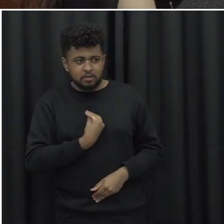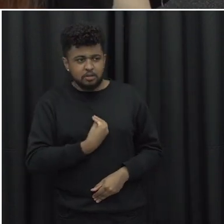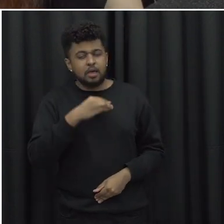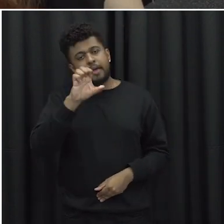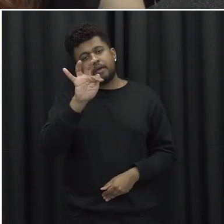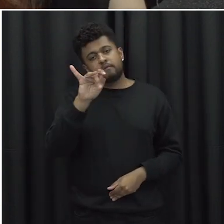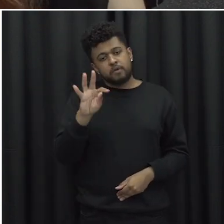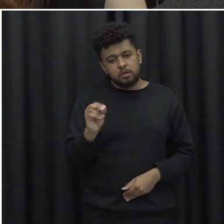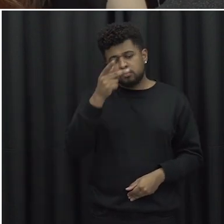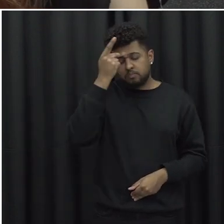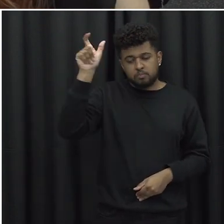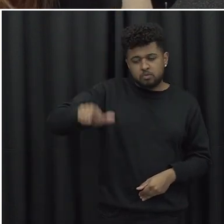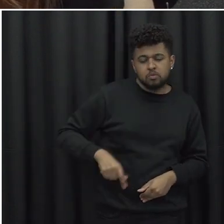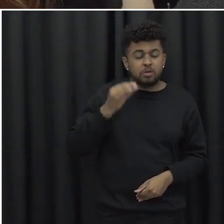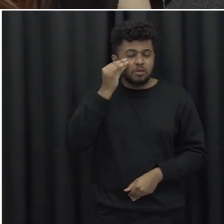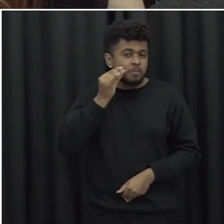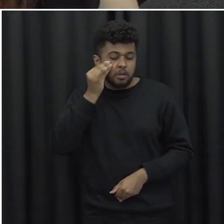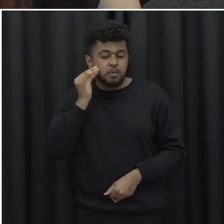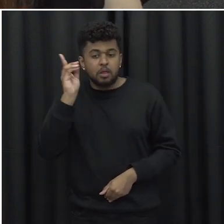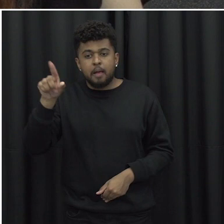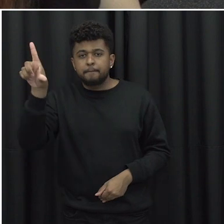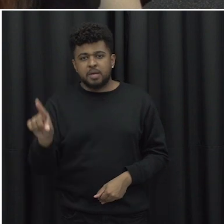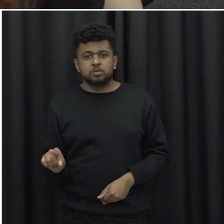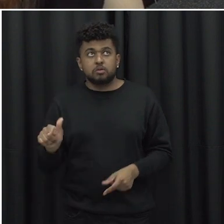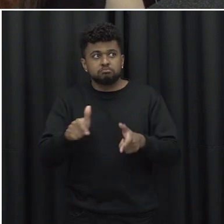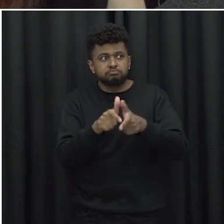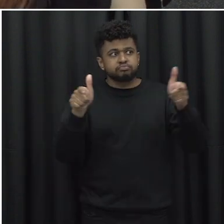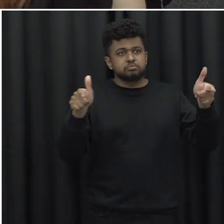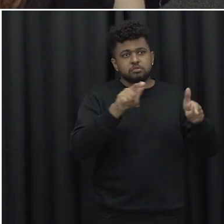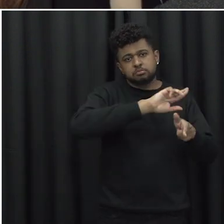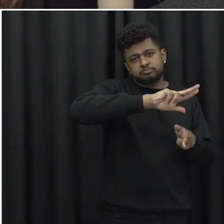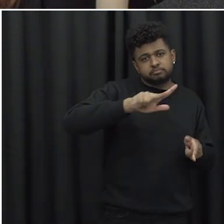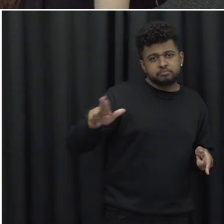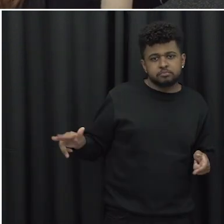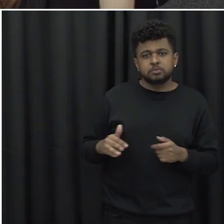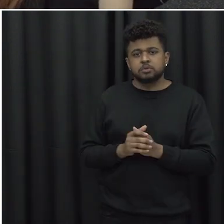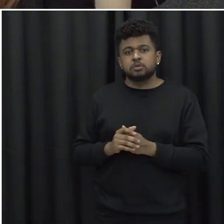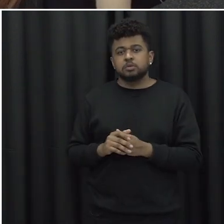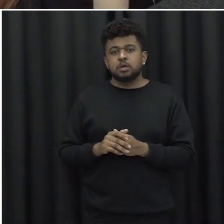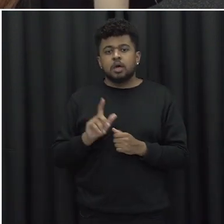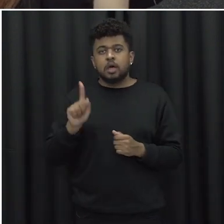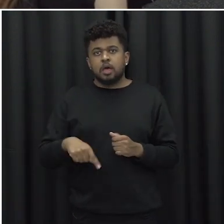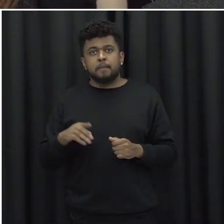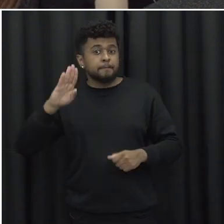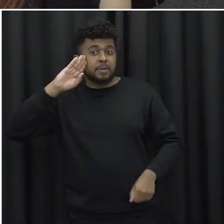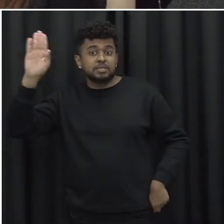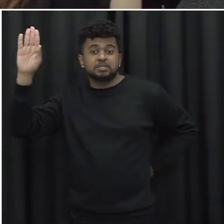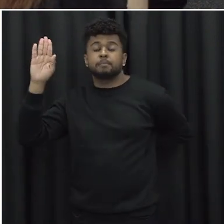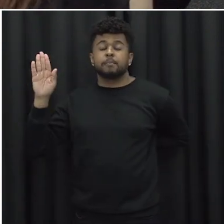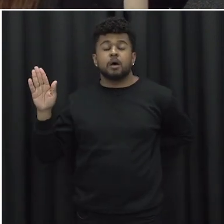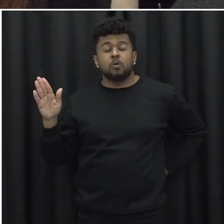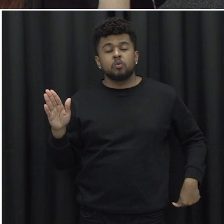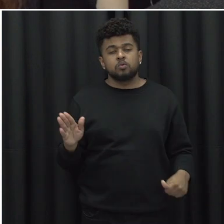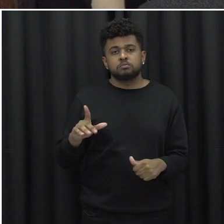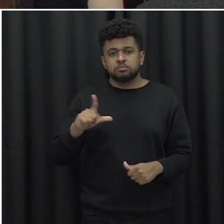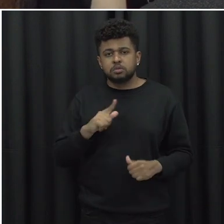o THC presente, os efeitos que esses pacientes experimentam são melhores para a grande maioria dos casos. Né, e ele